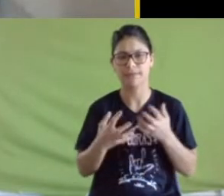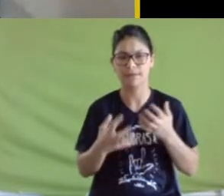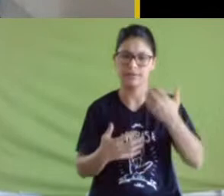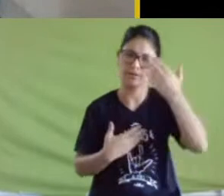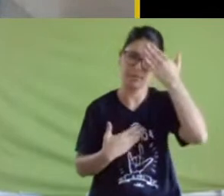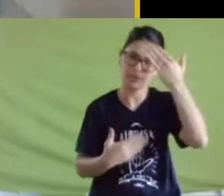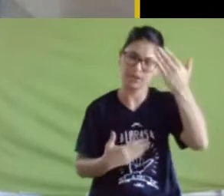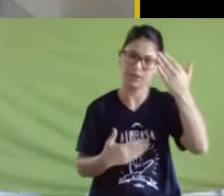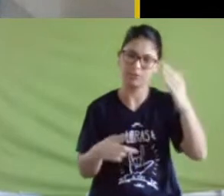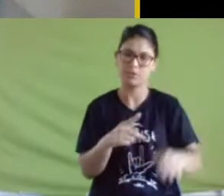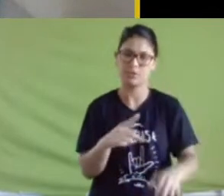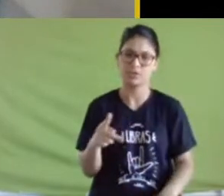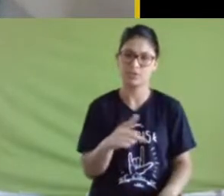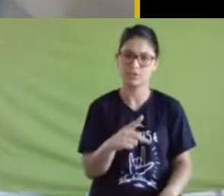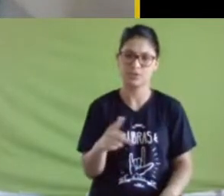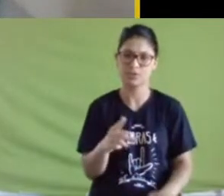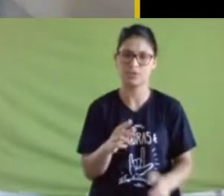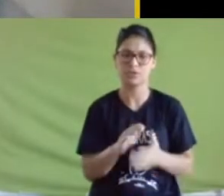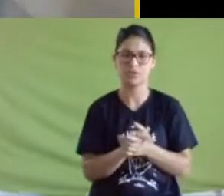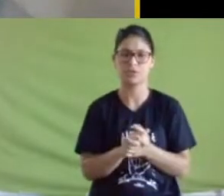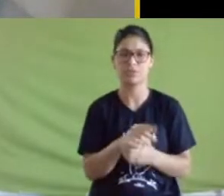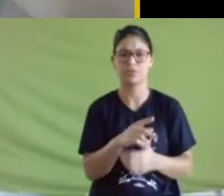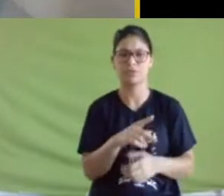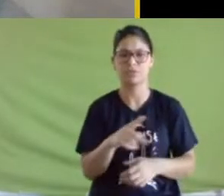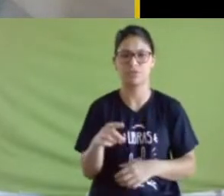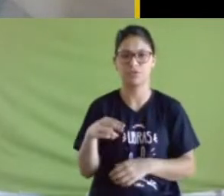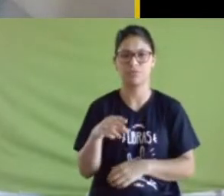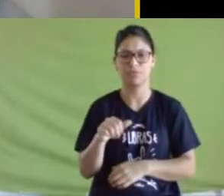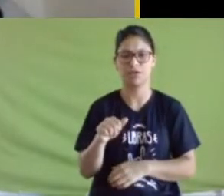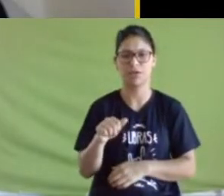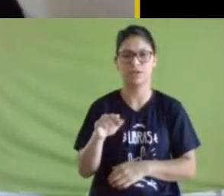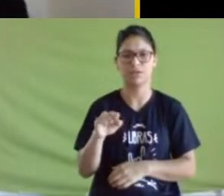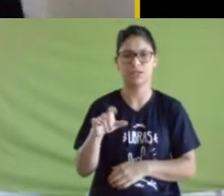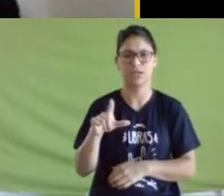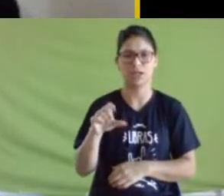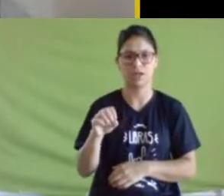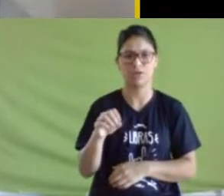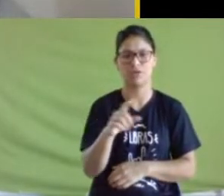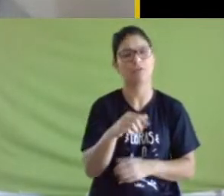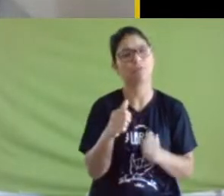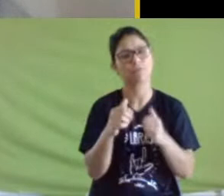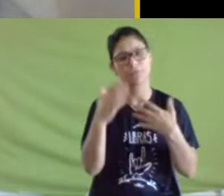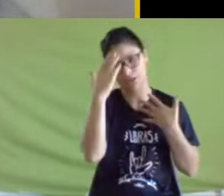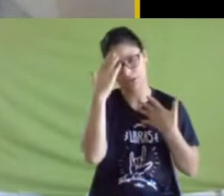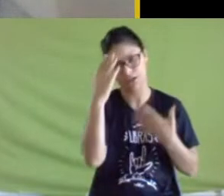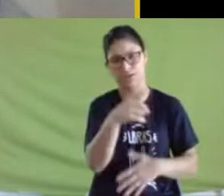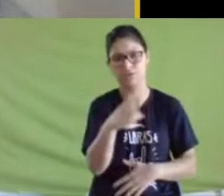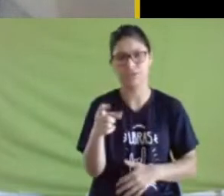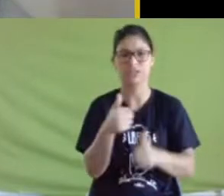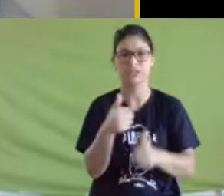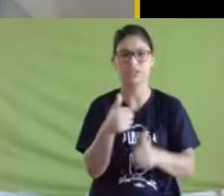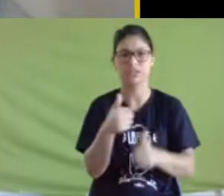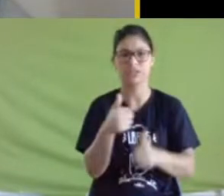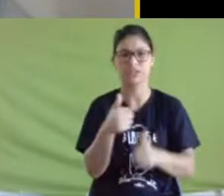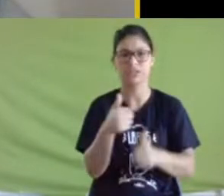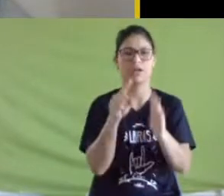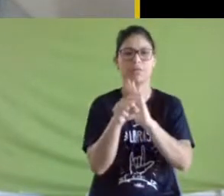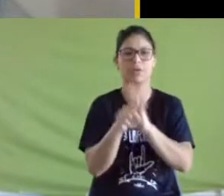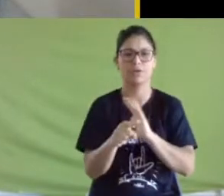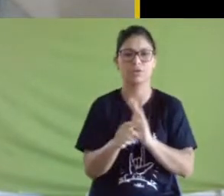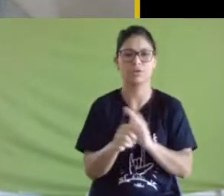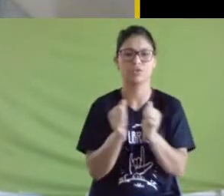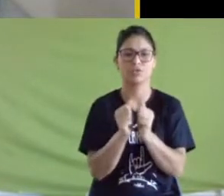Muito obrigado, professor Hans, professor Marcelo. Muito obrigado a vocês que acompanharam a gente, enviaram perguntas, seguiram com a gente durante essa